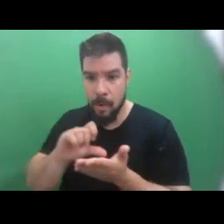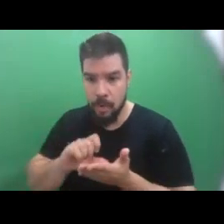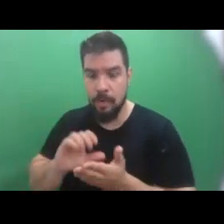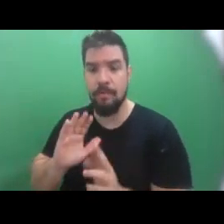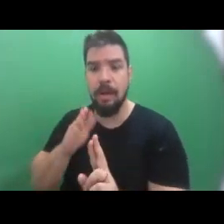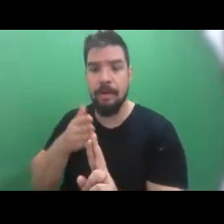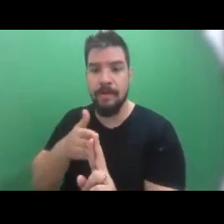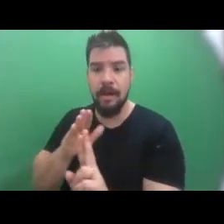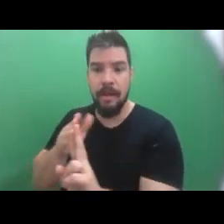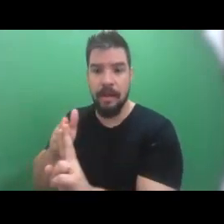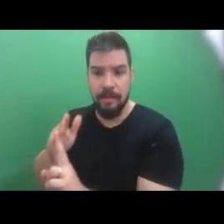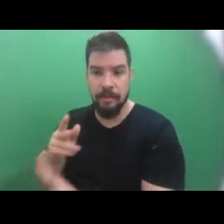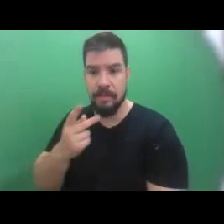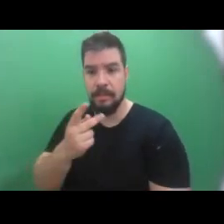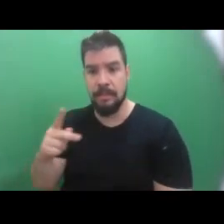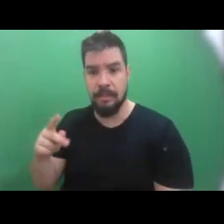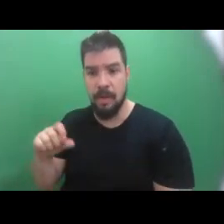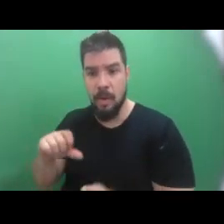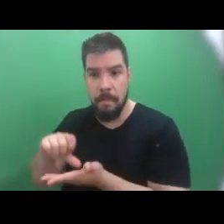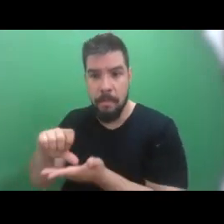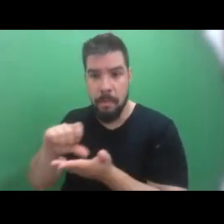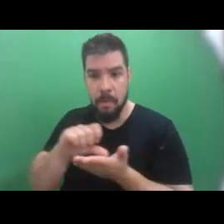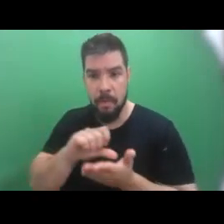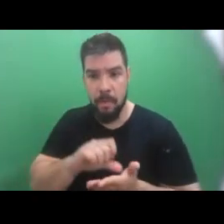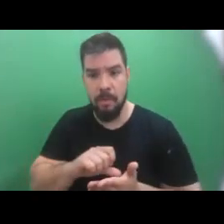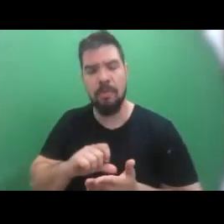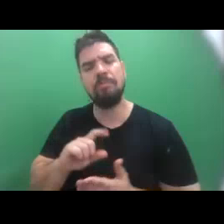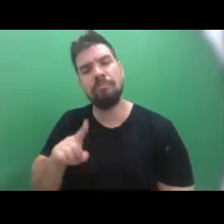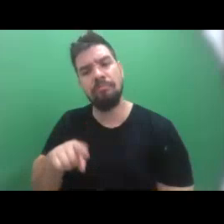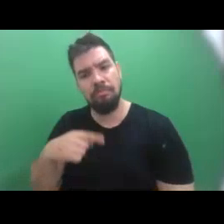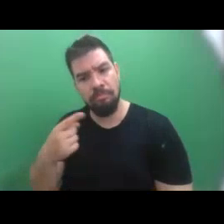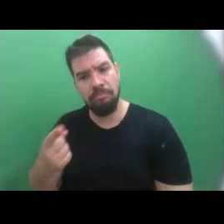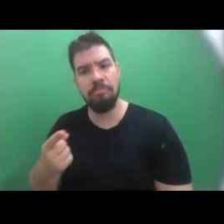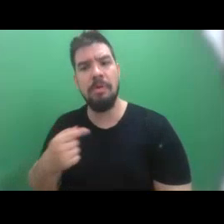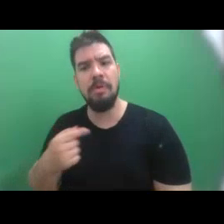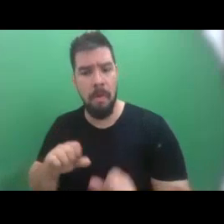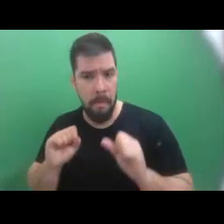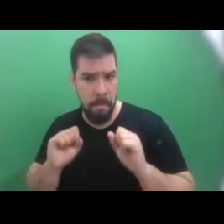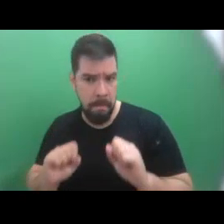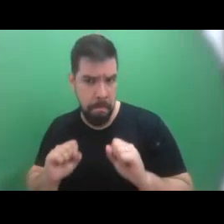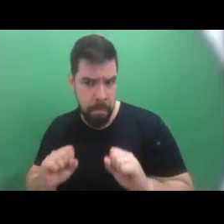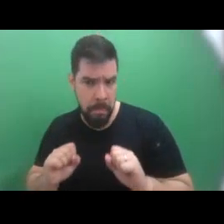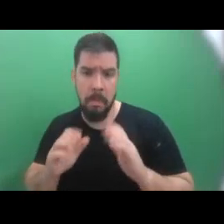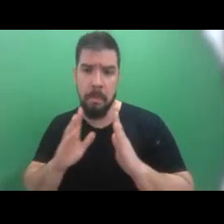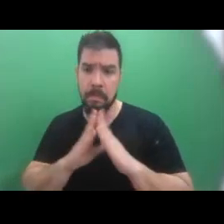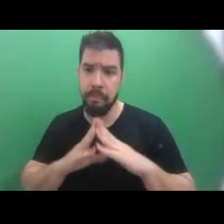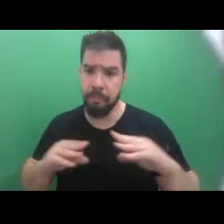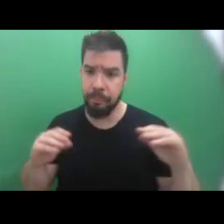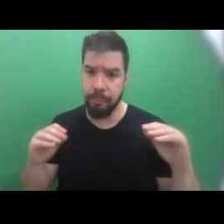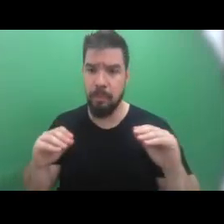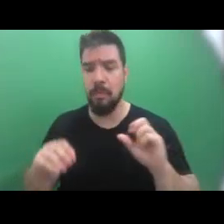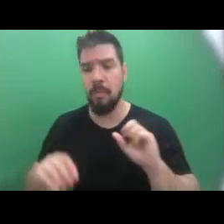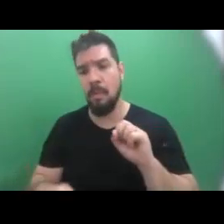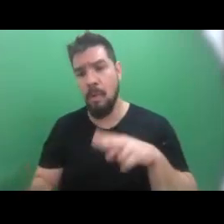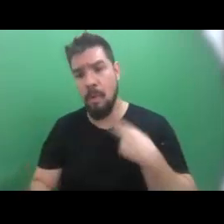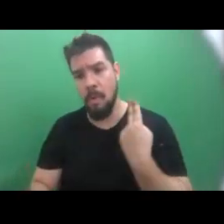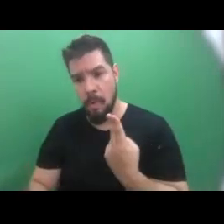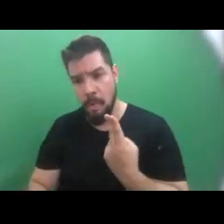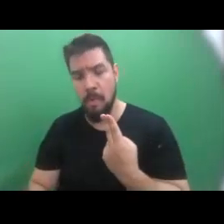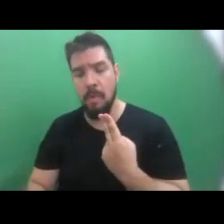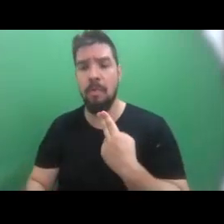posso deixar depois na nossa, ou no Moodle, ou posso enviar para